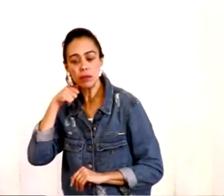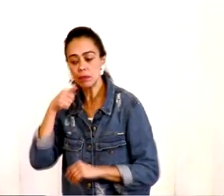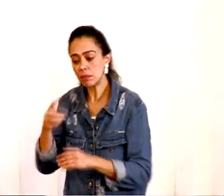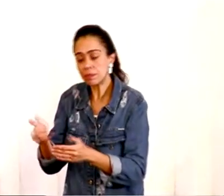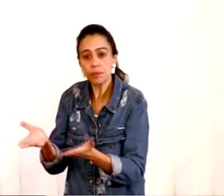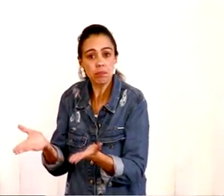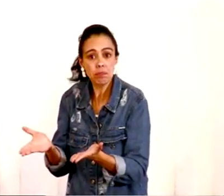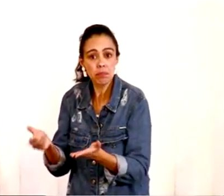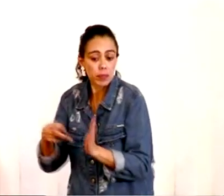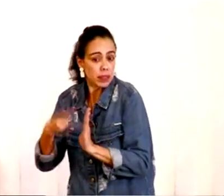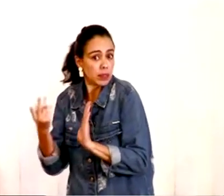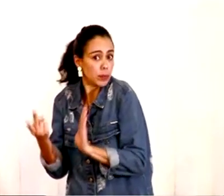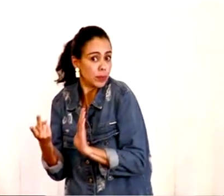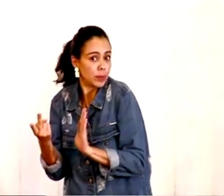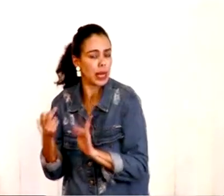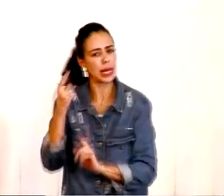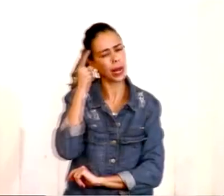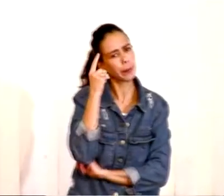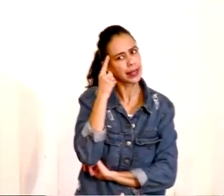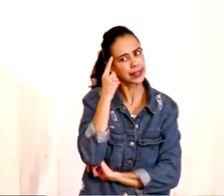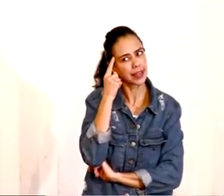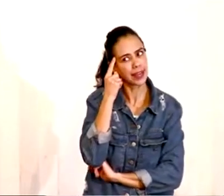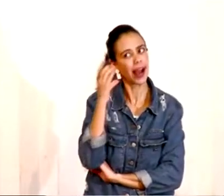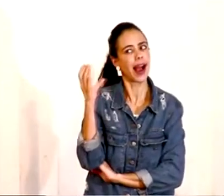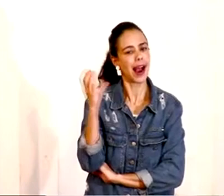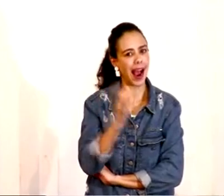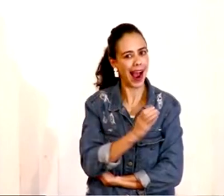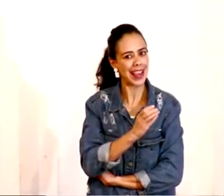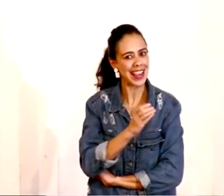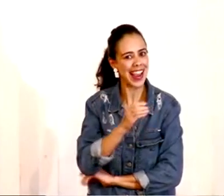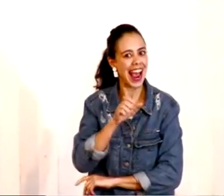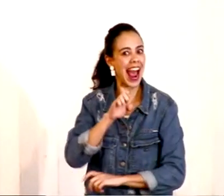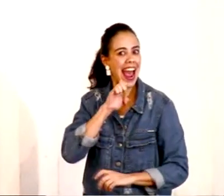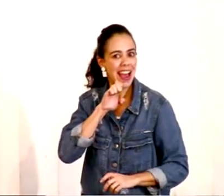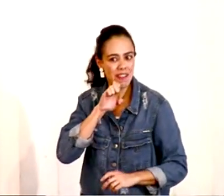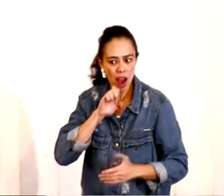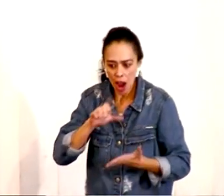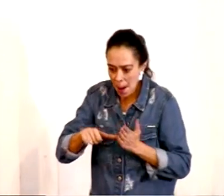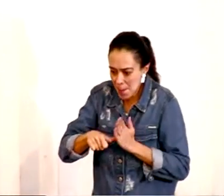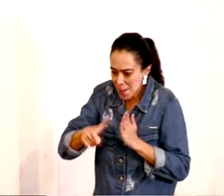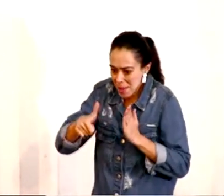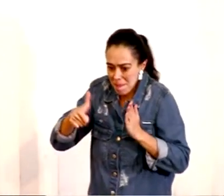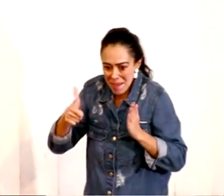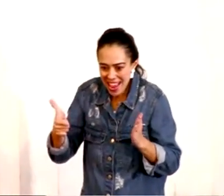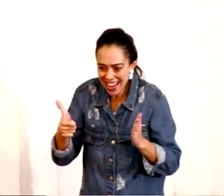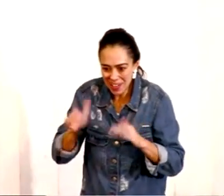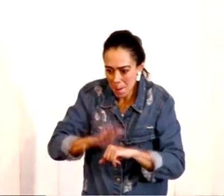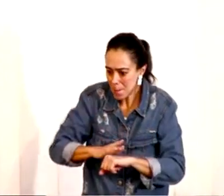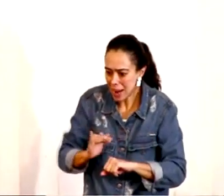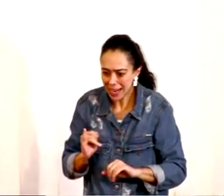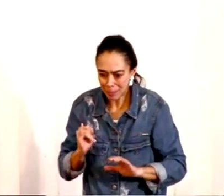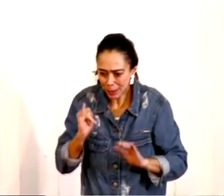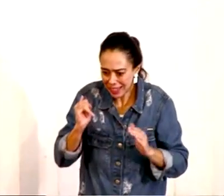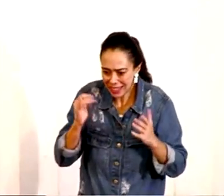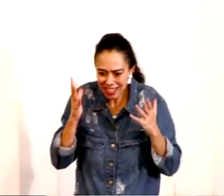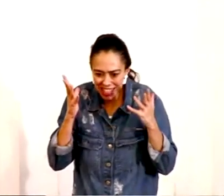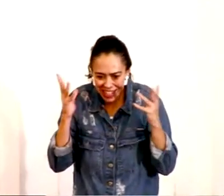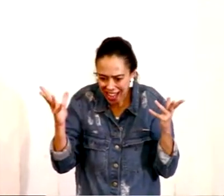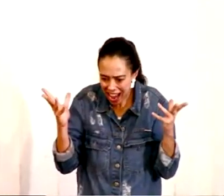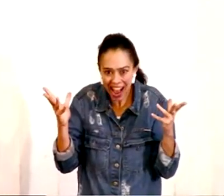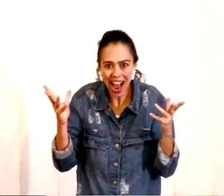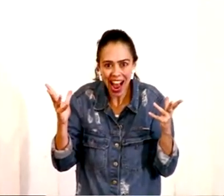uma relevância maior também para Adão e Eva. E percebe que